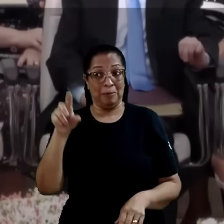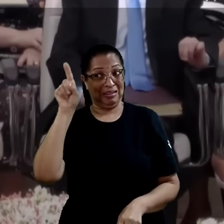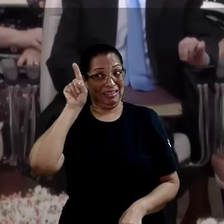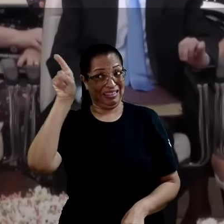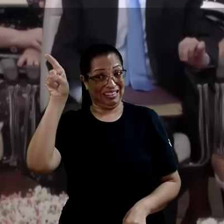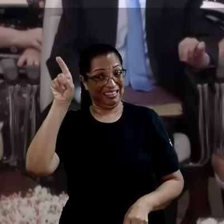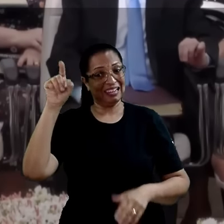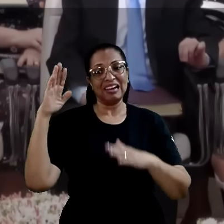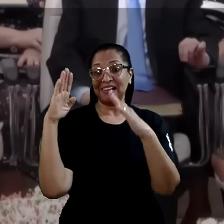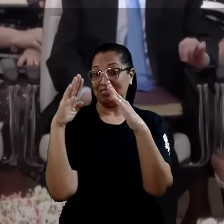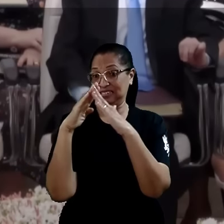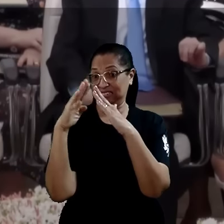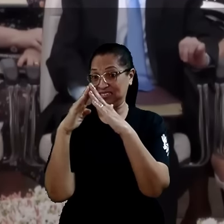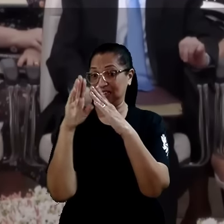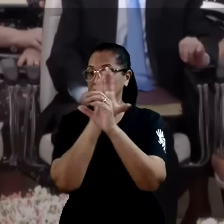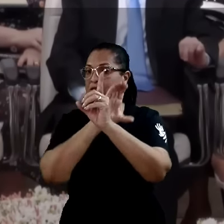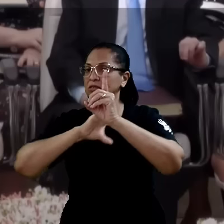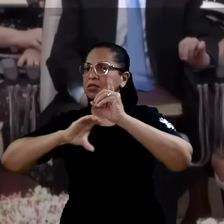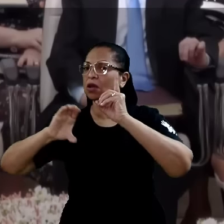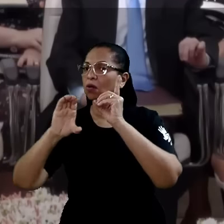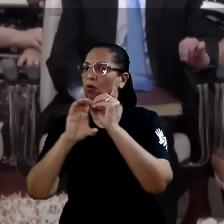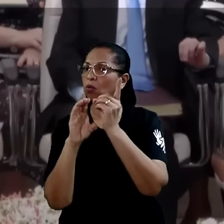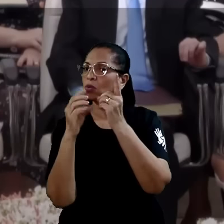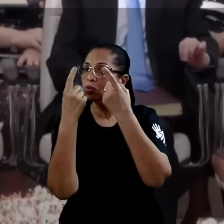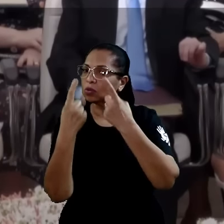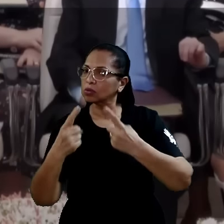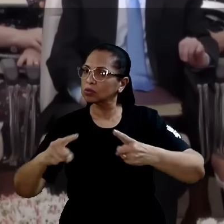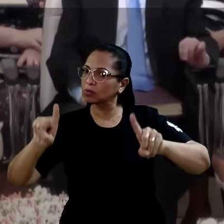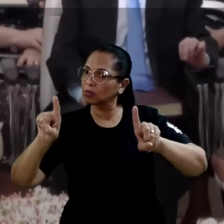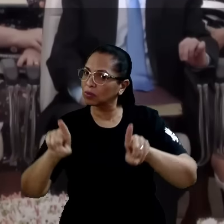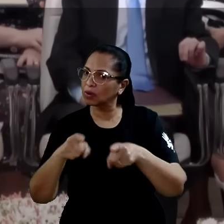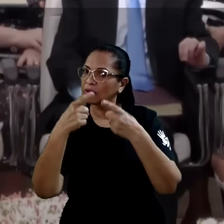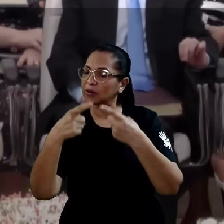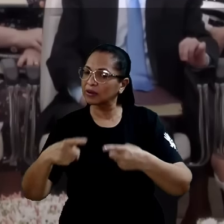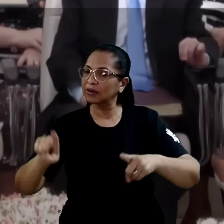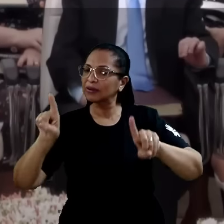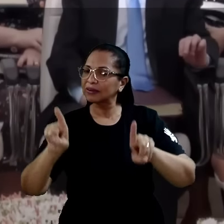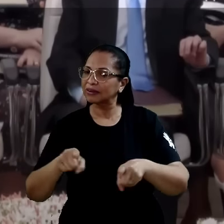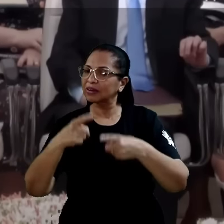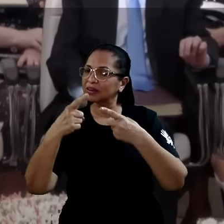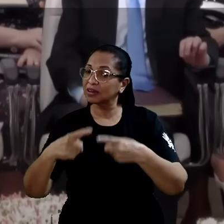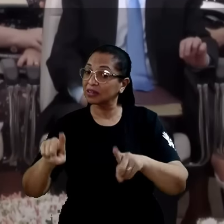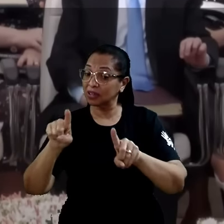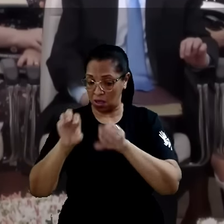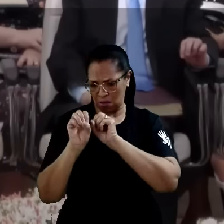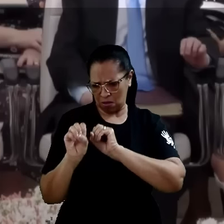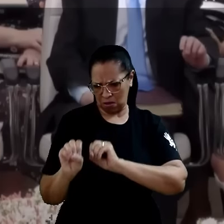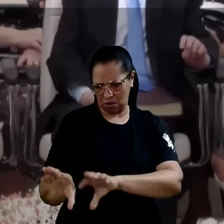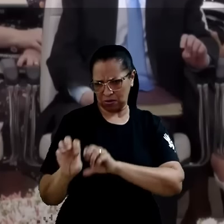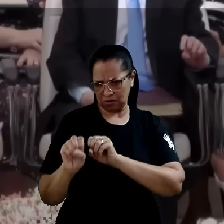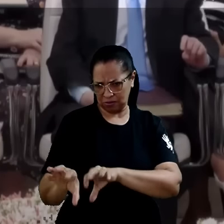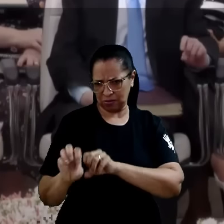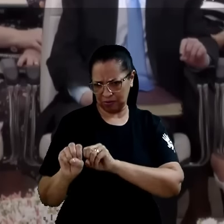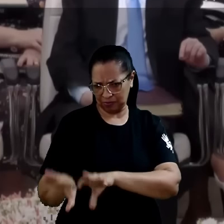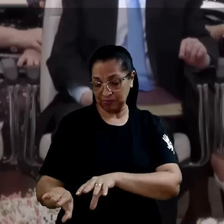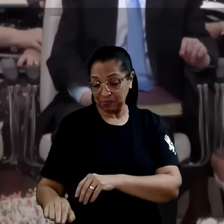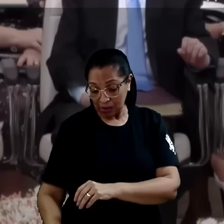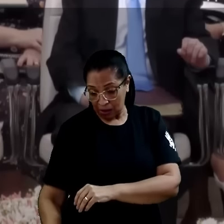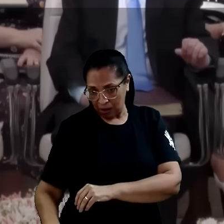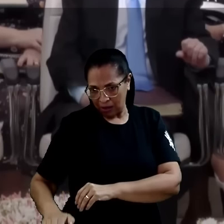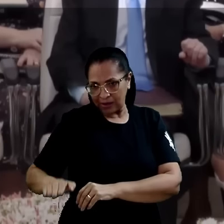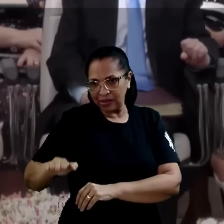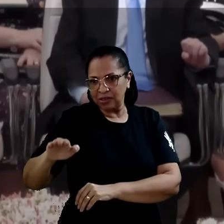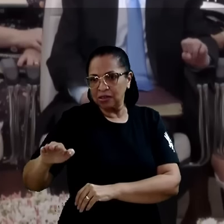Os cultos nos lares para ensinar a criança a trazer uma saudação a cantar um hino ter